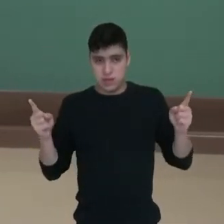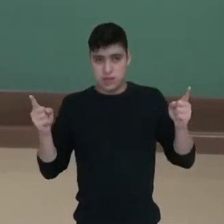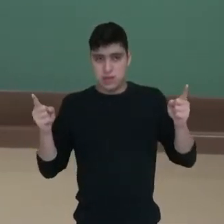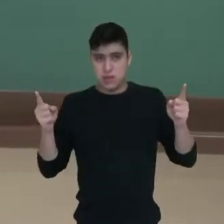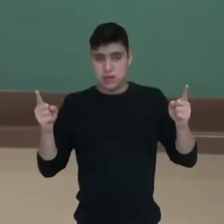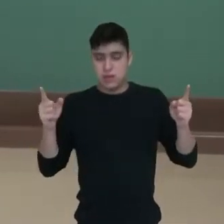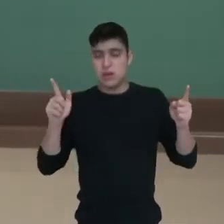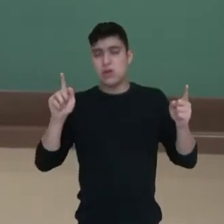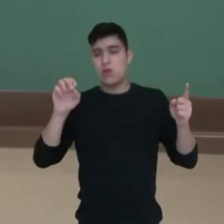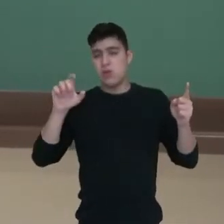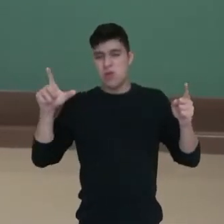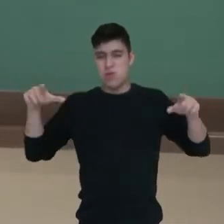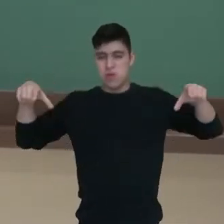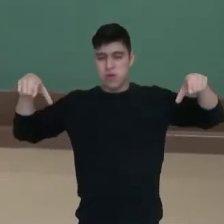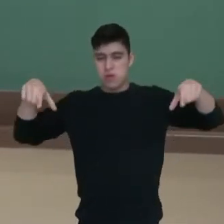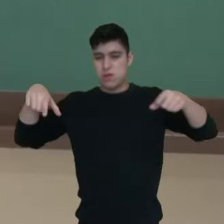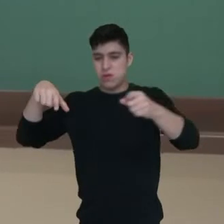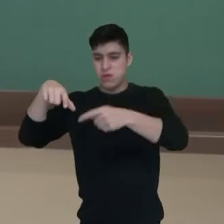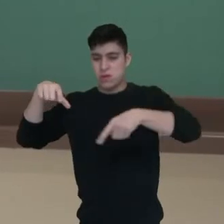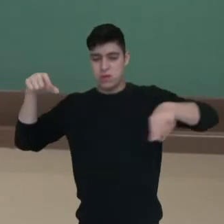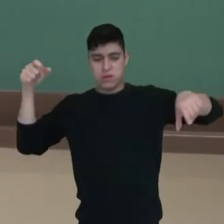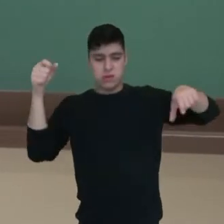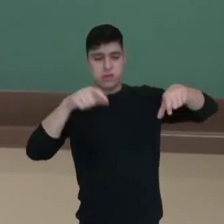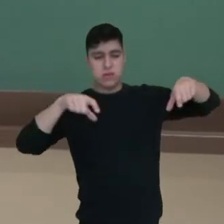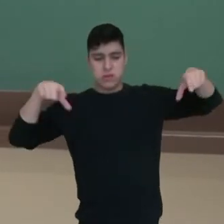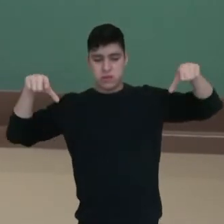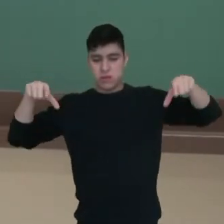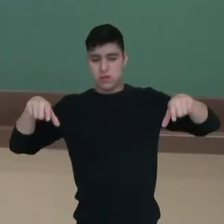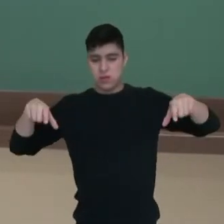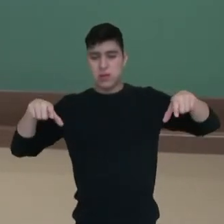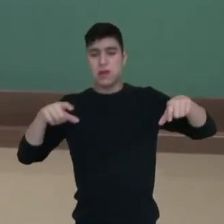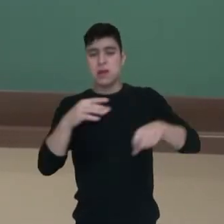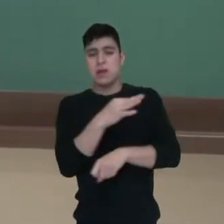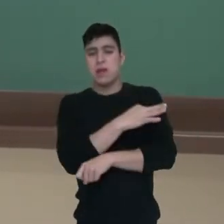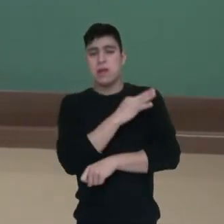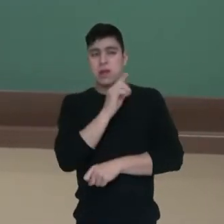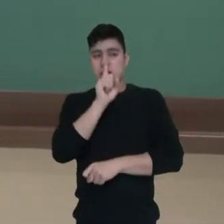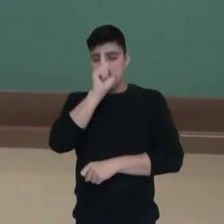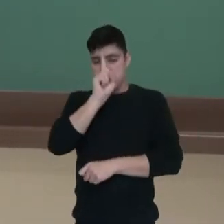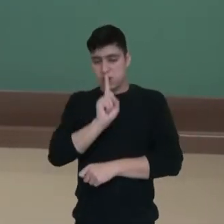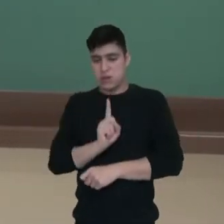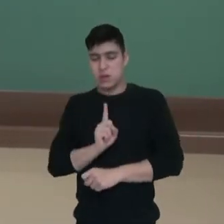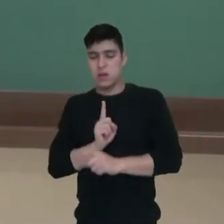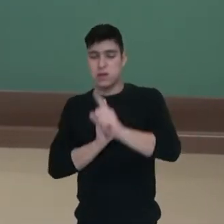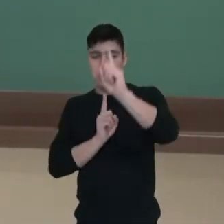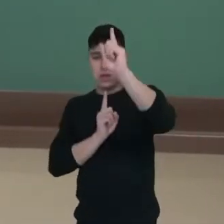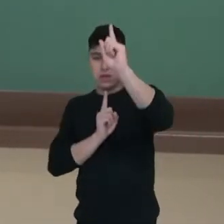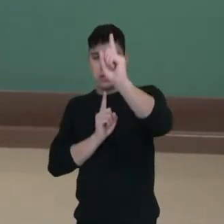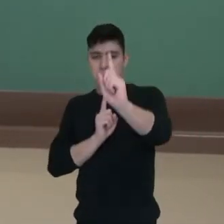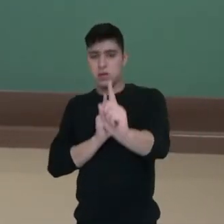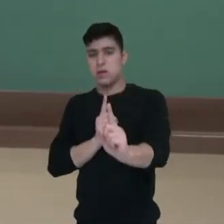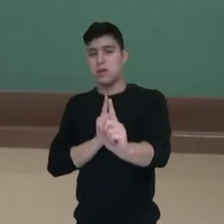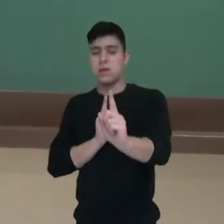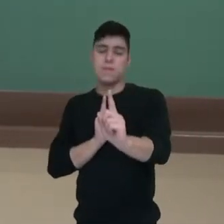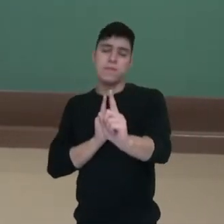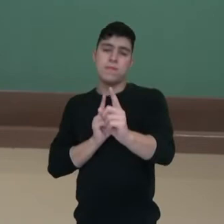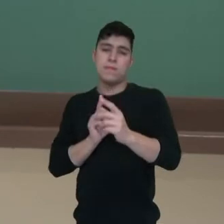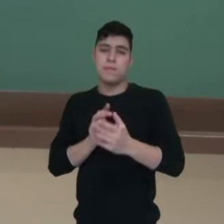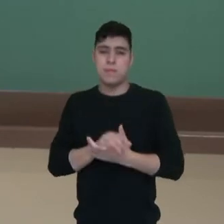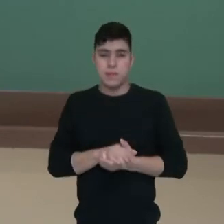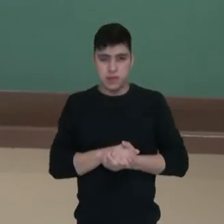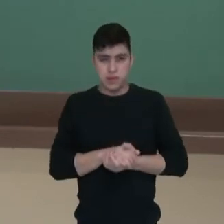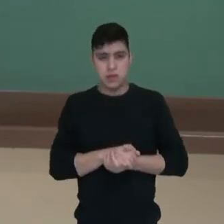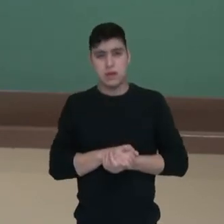do gol de cada time. E os técnicos, eles ficam na banda, um na banda direita, outro na